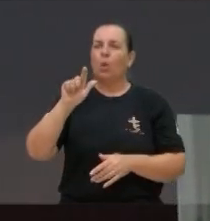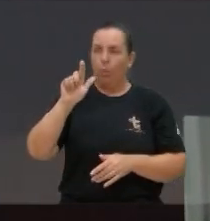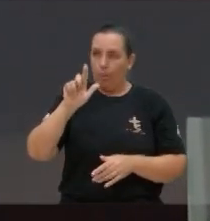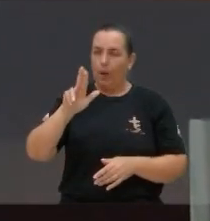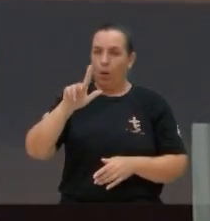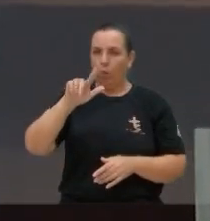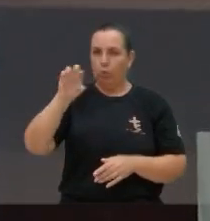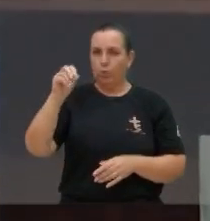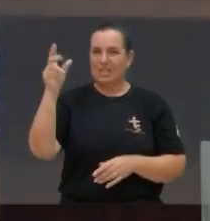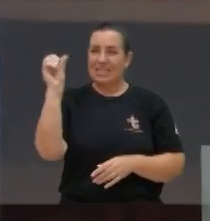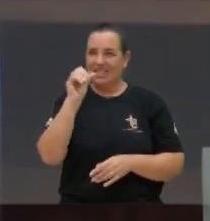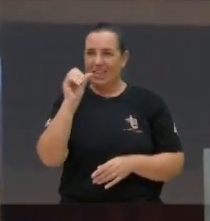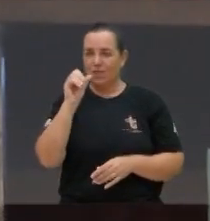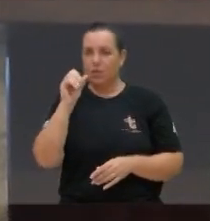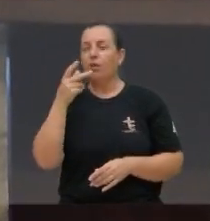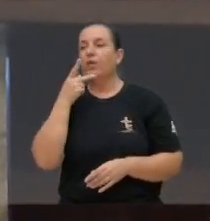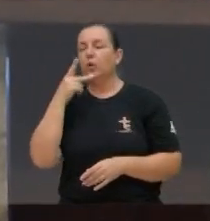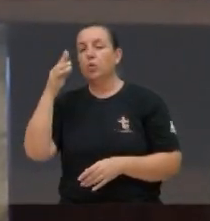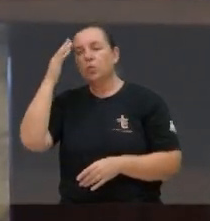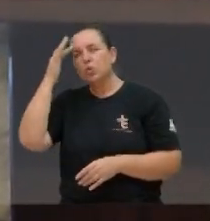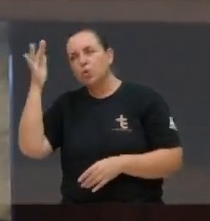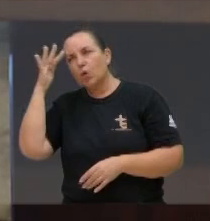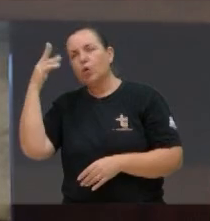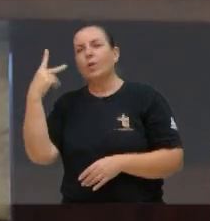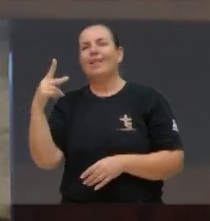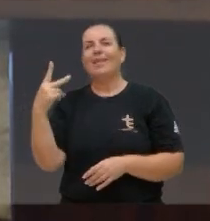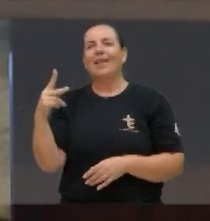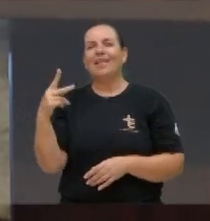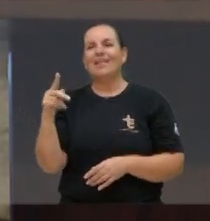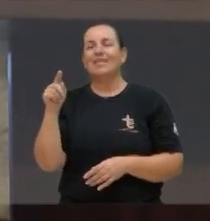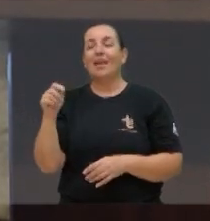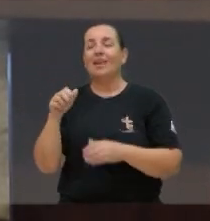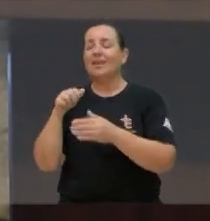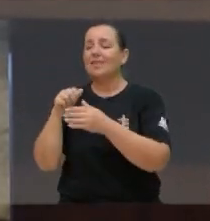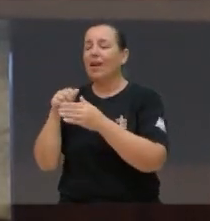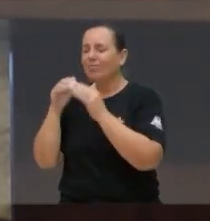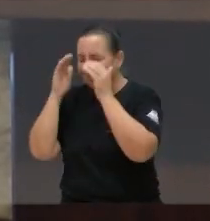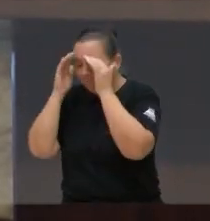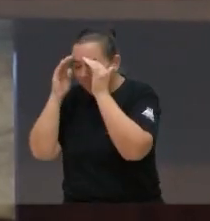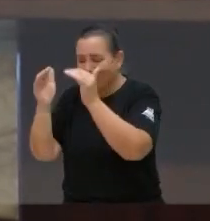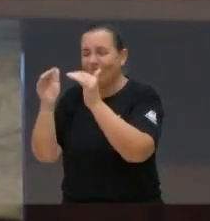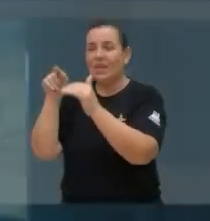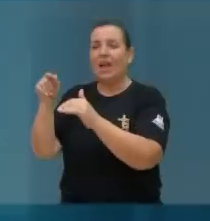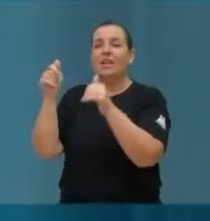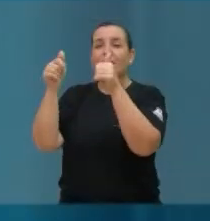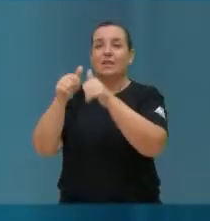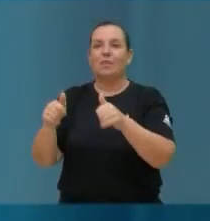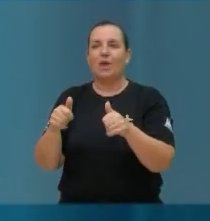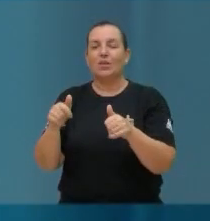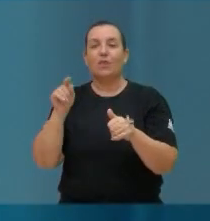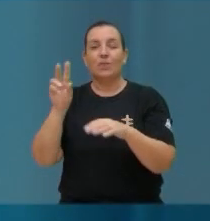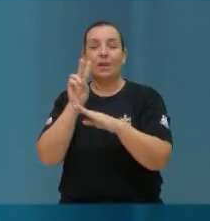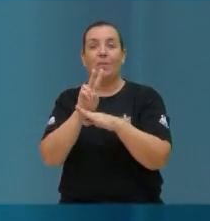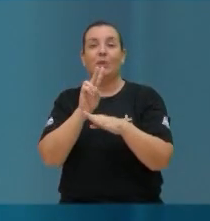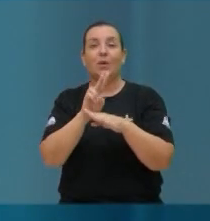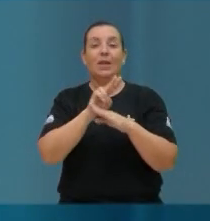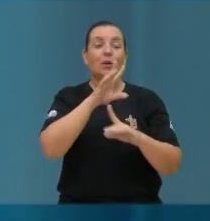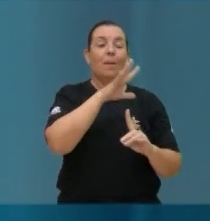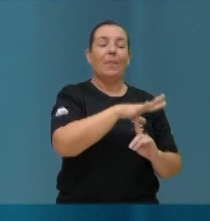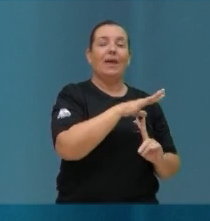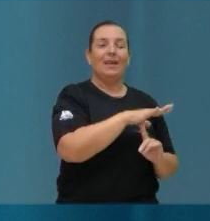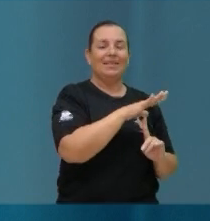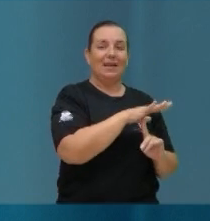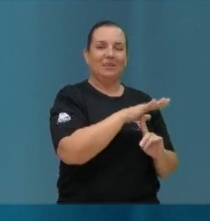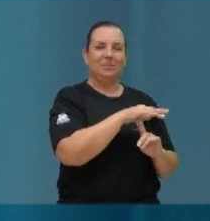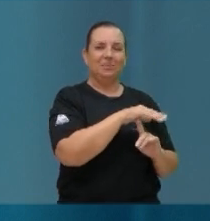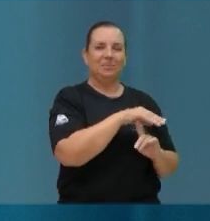que o sonho deles era que essa devoção, essa imagem, fosse a padroeira do Paraná.